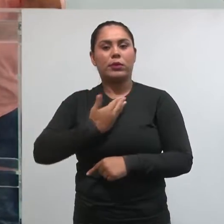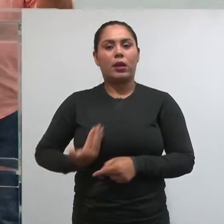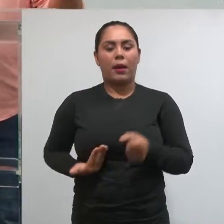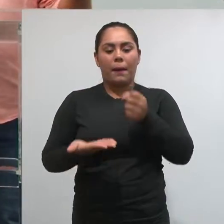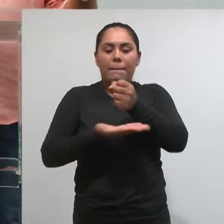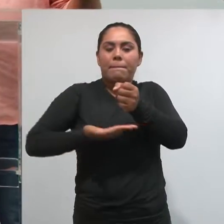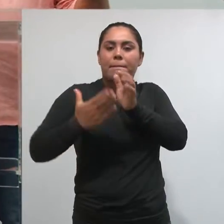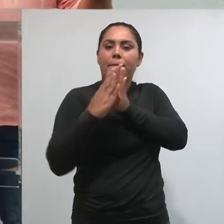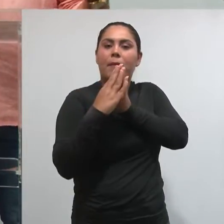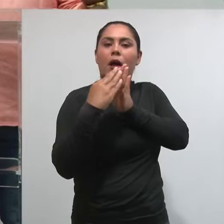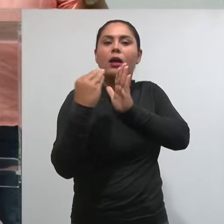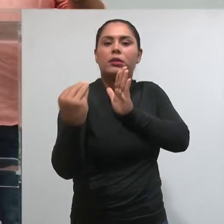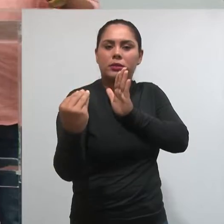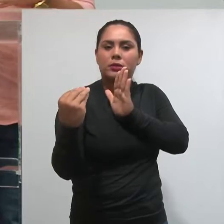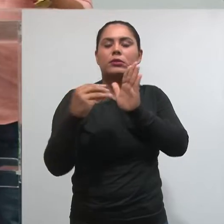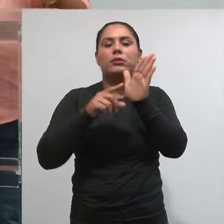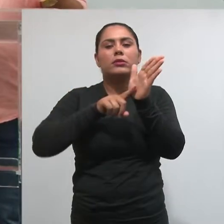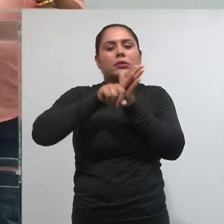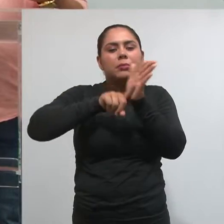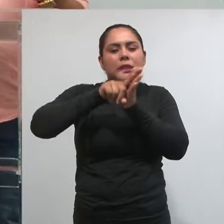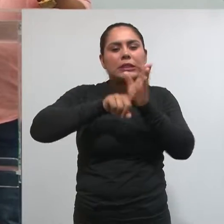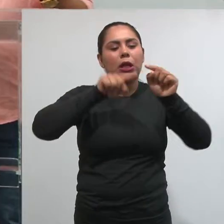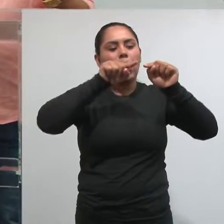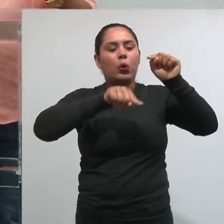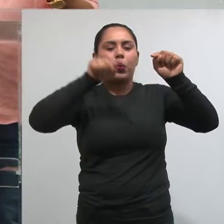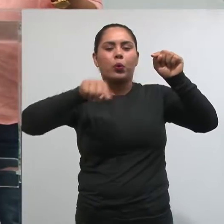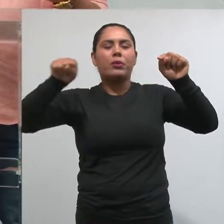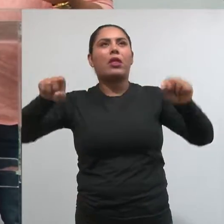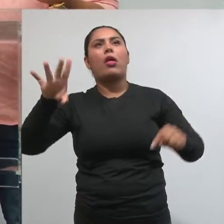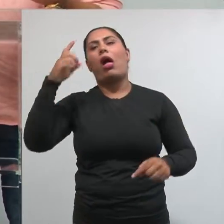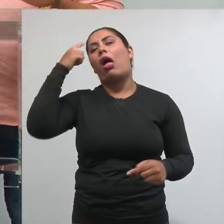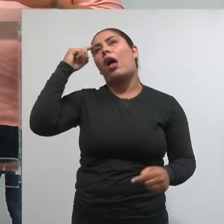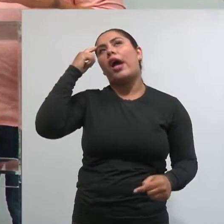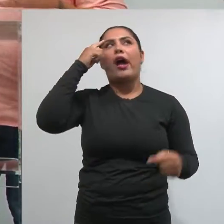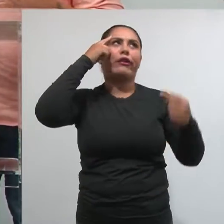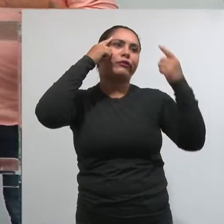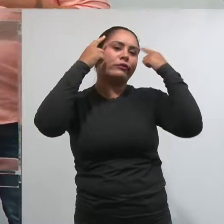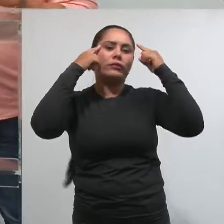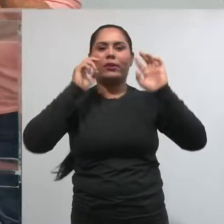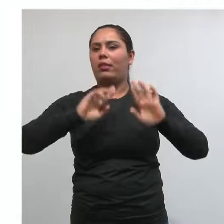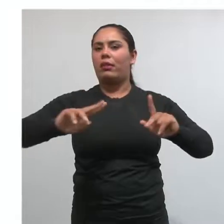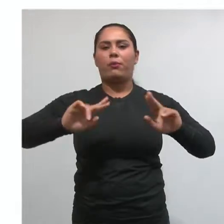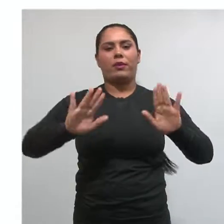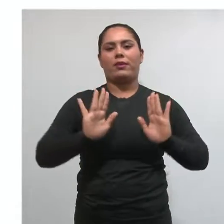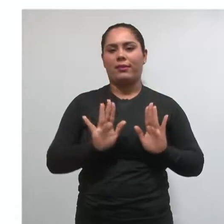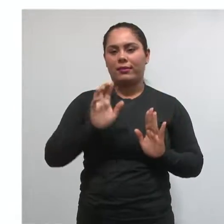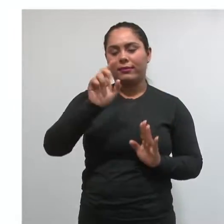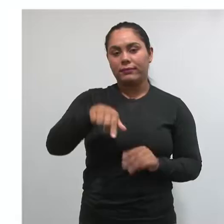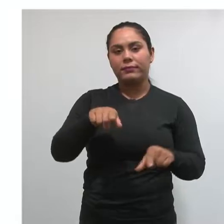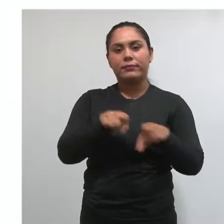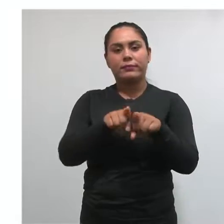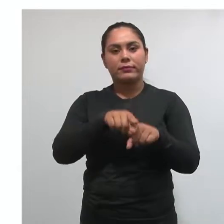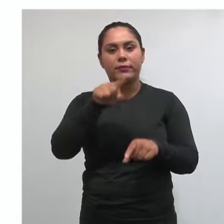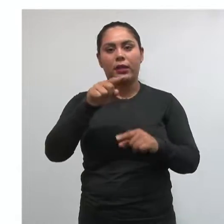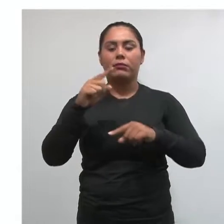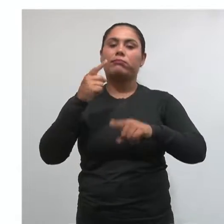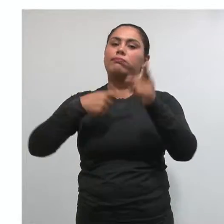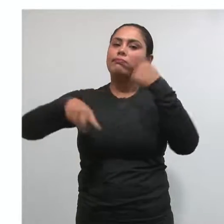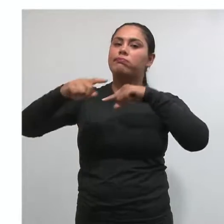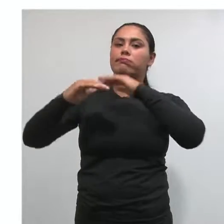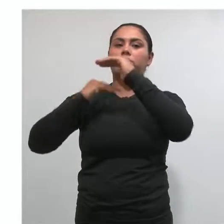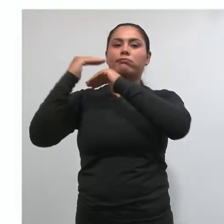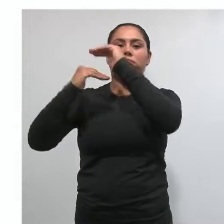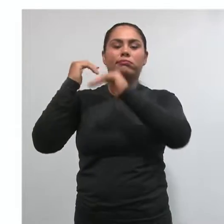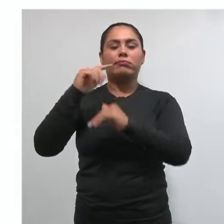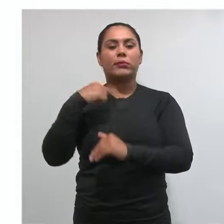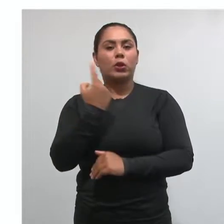baseiam em fatos, né, em dados, e não apenas em achismos e intuição, ok? E isso avança, então, para a